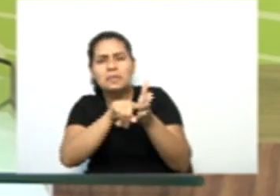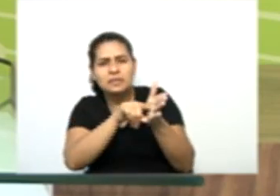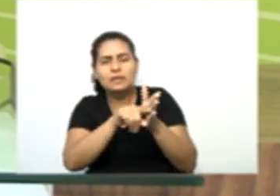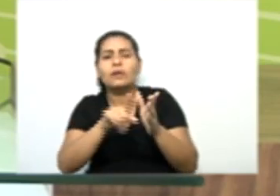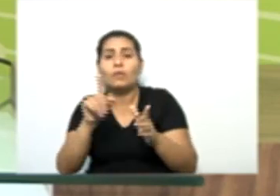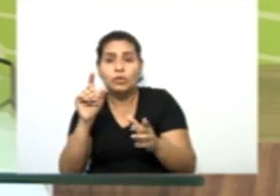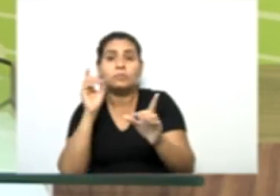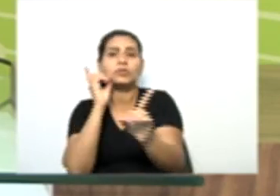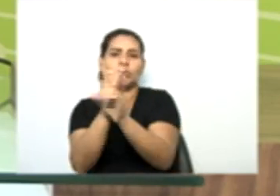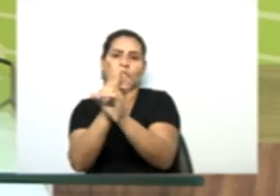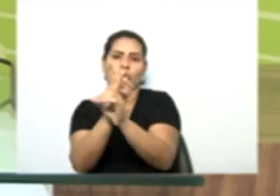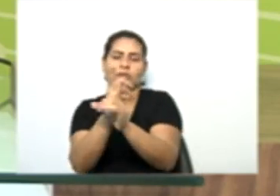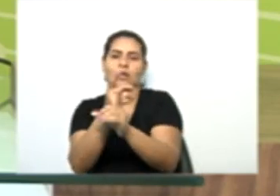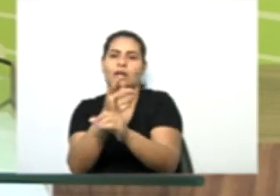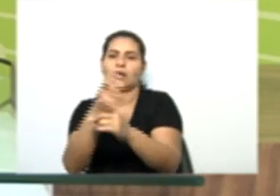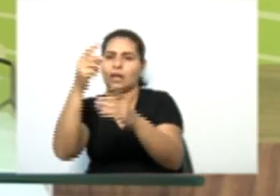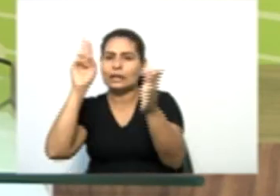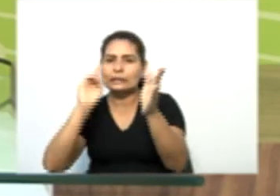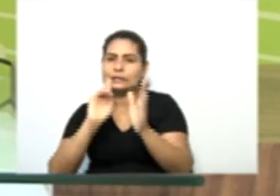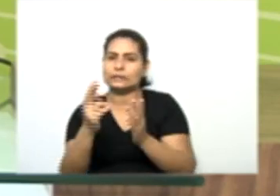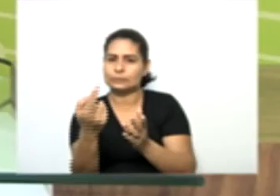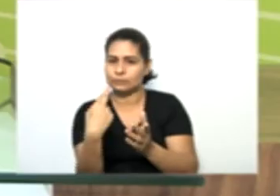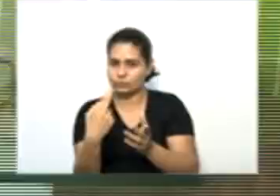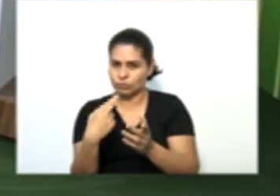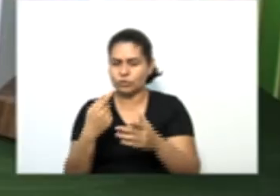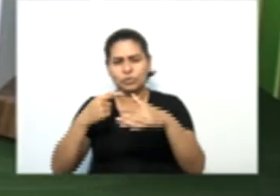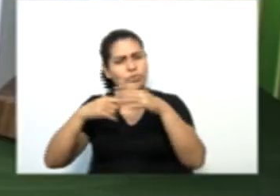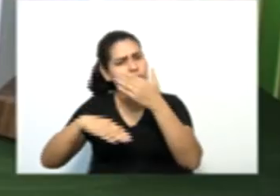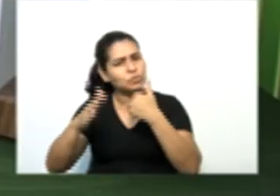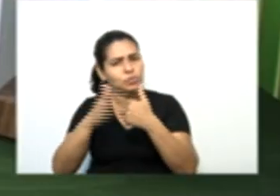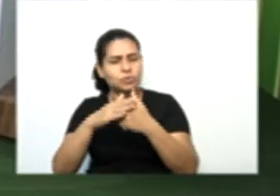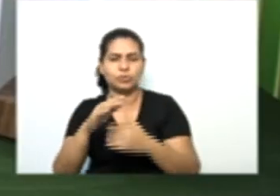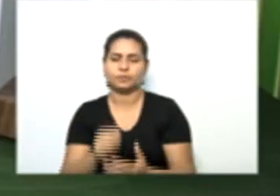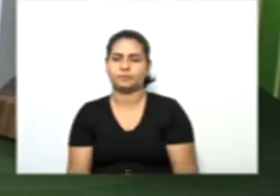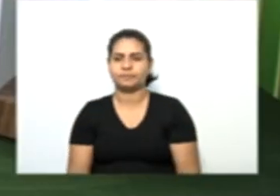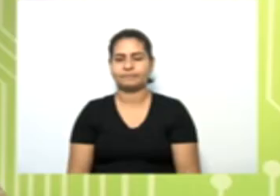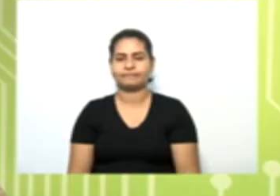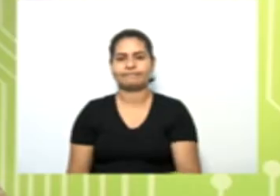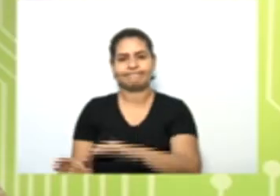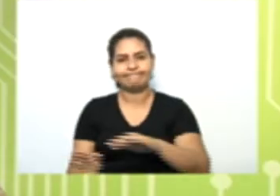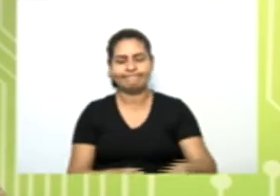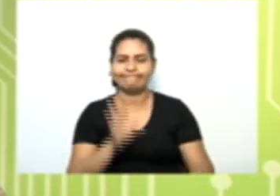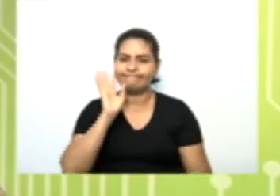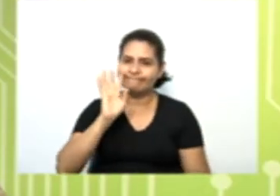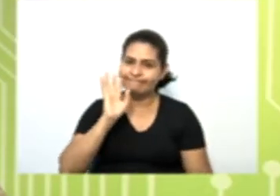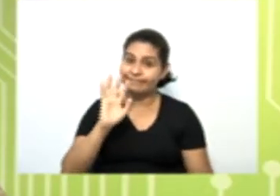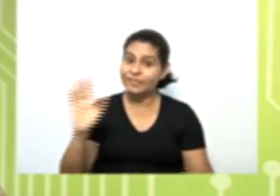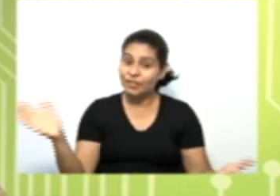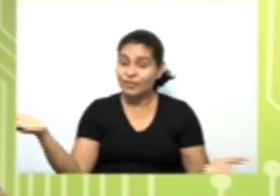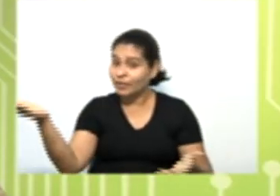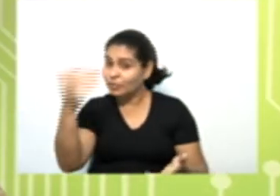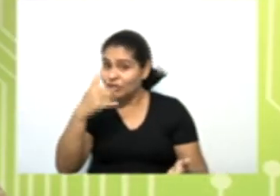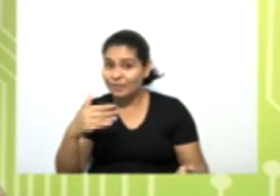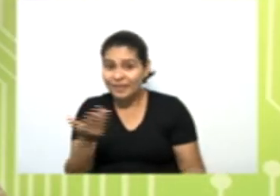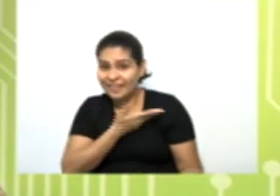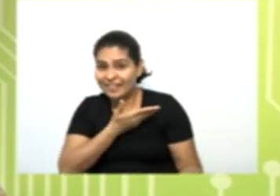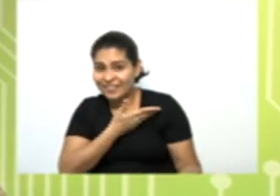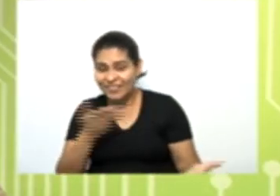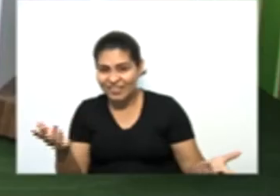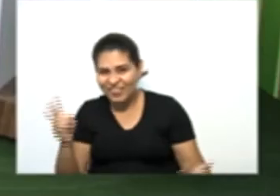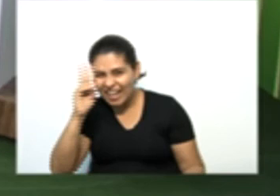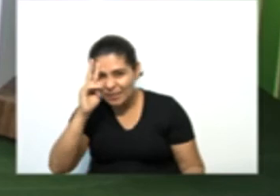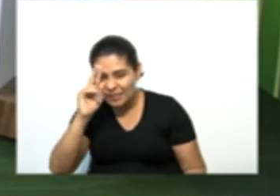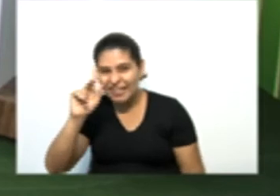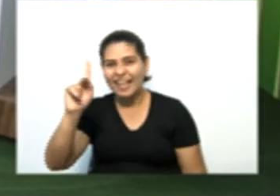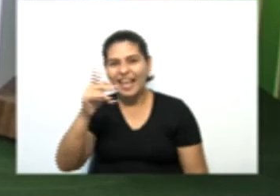pode buscar algo a mais sobre a negociação. Legal, professor Gilberto. Então, professor Gilberto, agora nós vamos chamar aqueles nossos 2 amiguinhos. Os